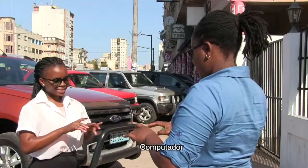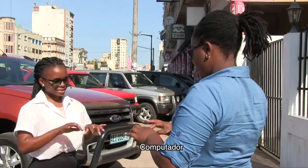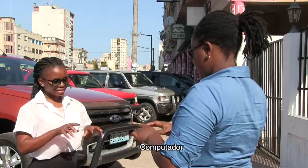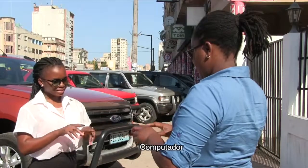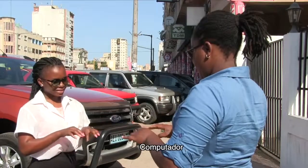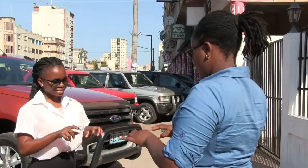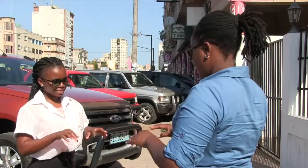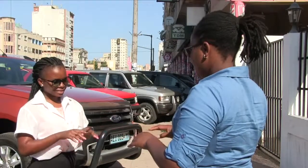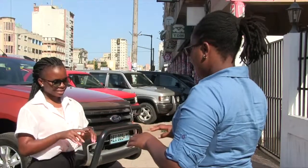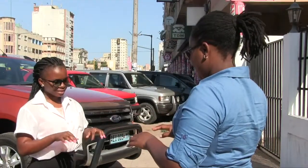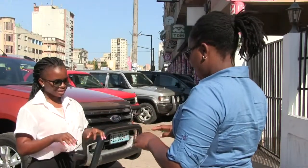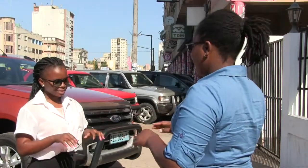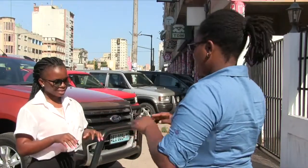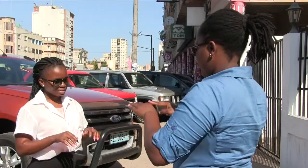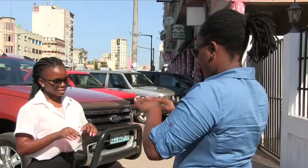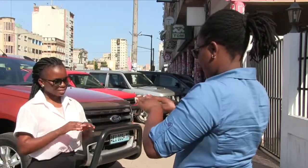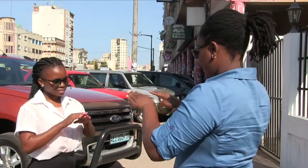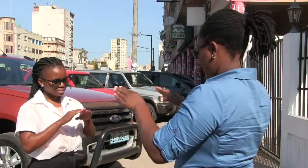Computador